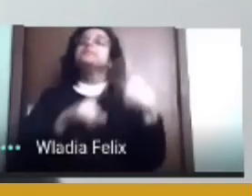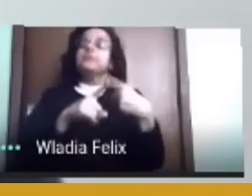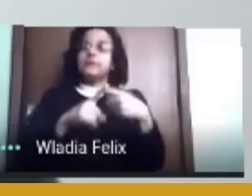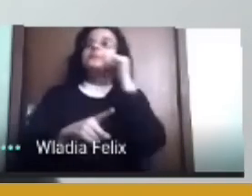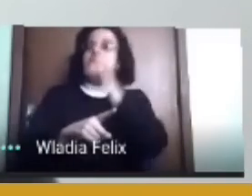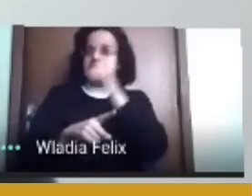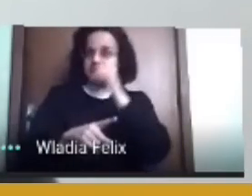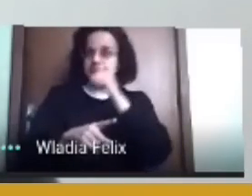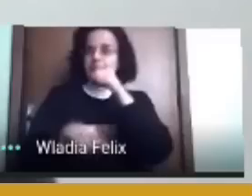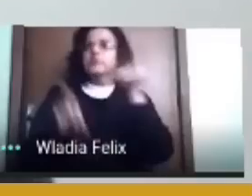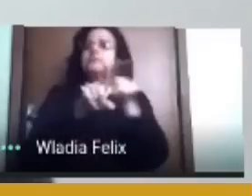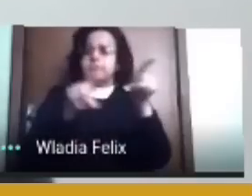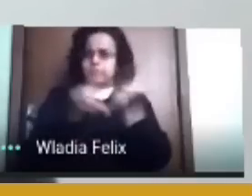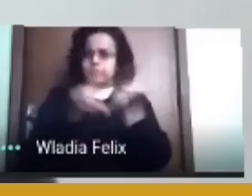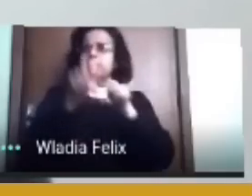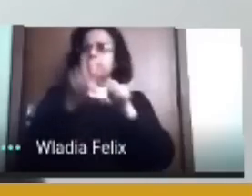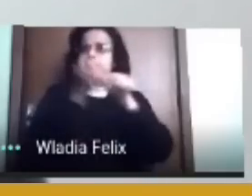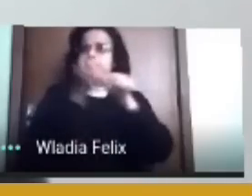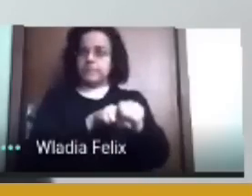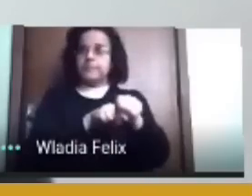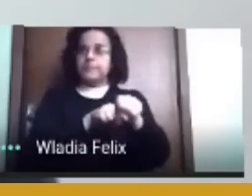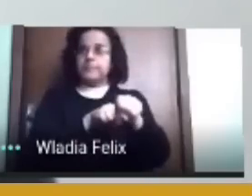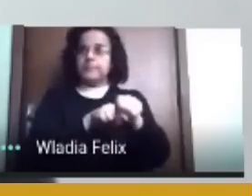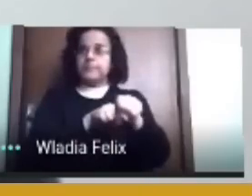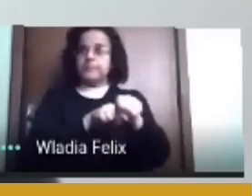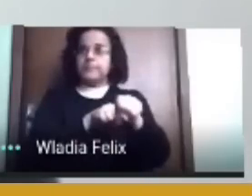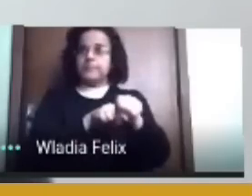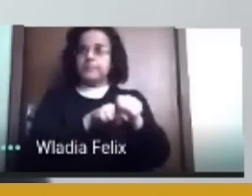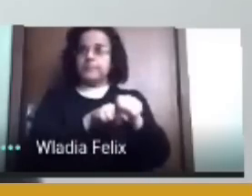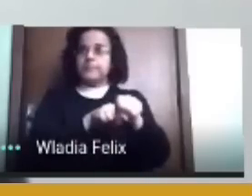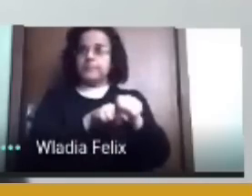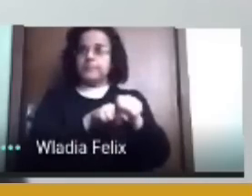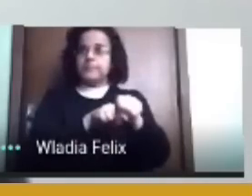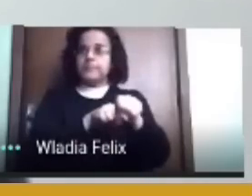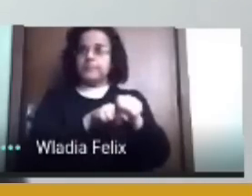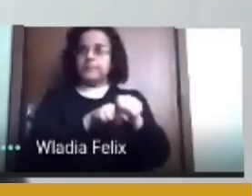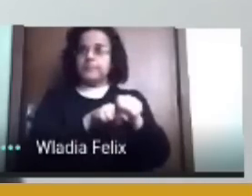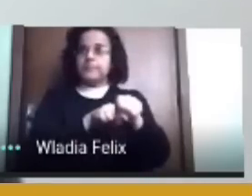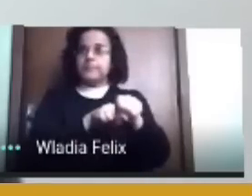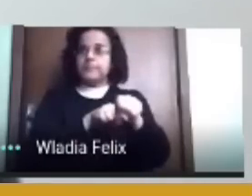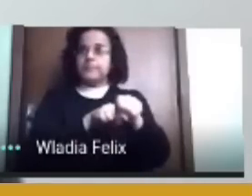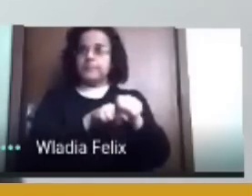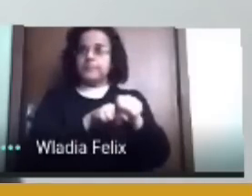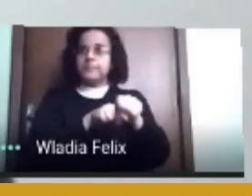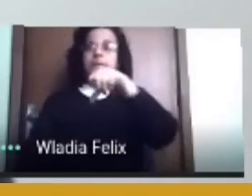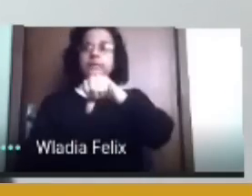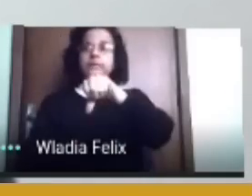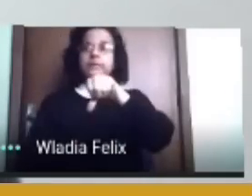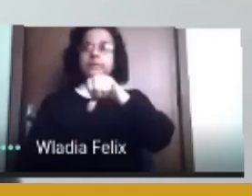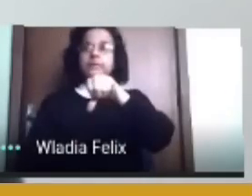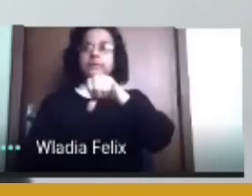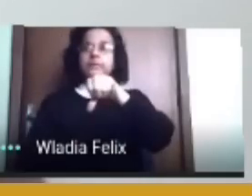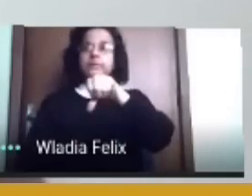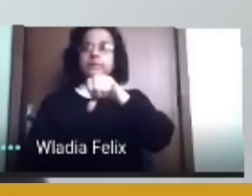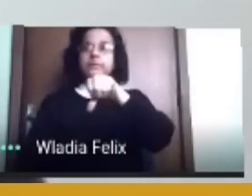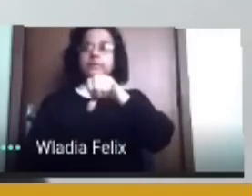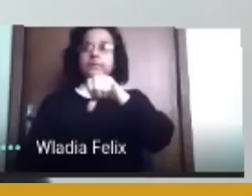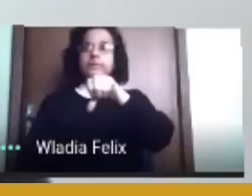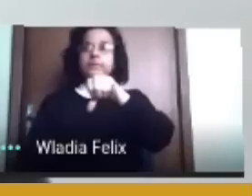Embora, comparando quantitativamente, 95% dos abusadores são homens e 5%